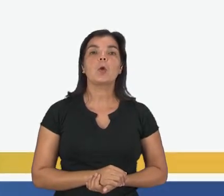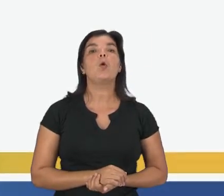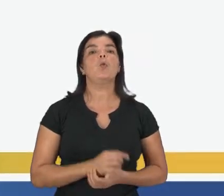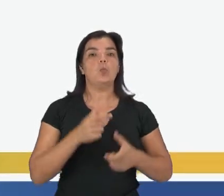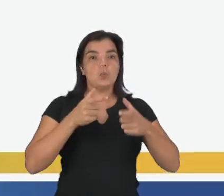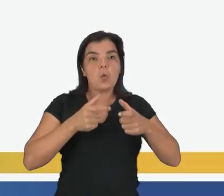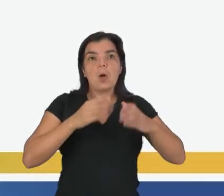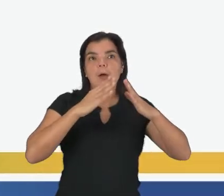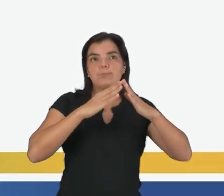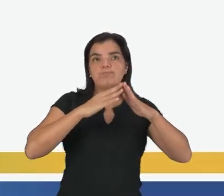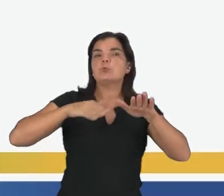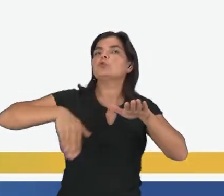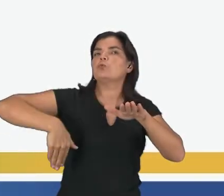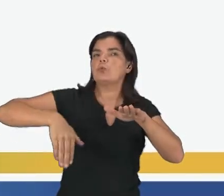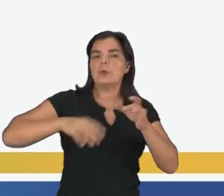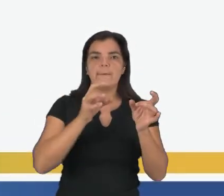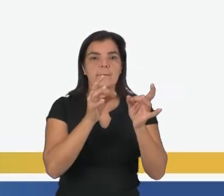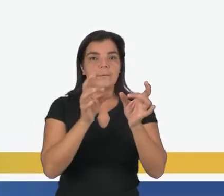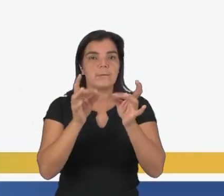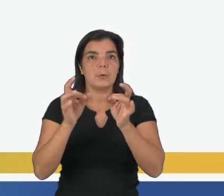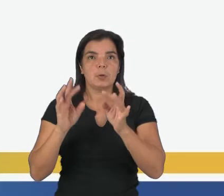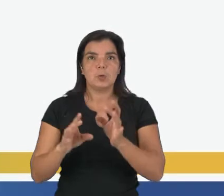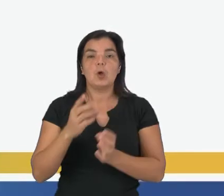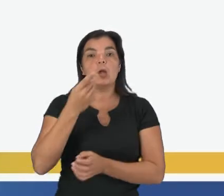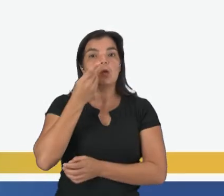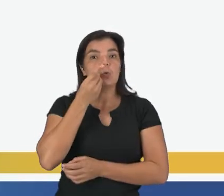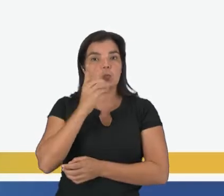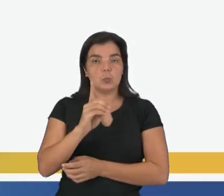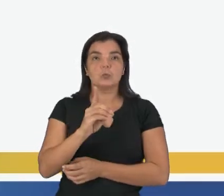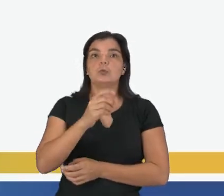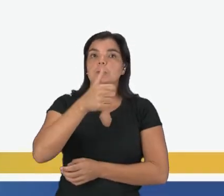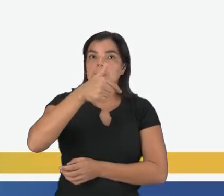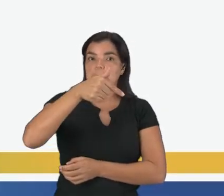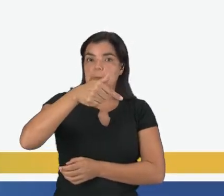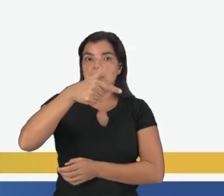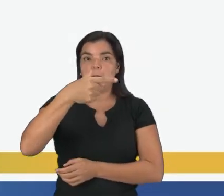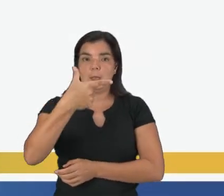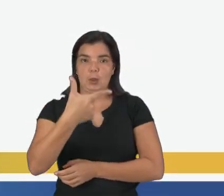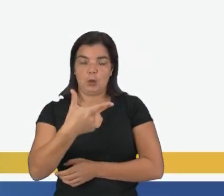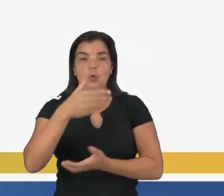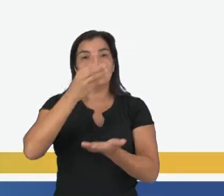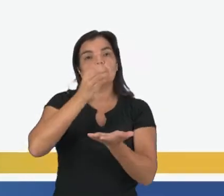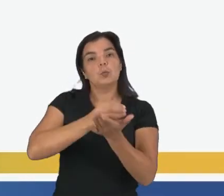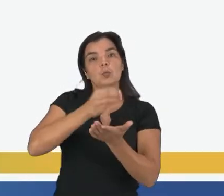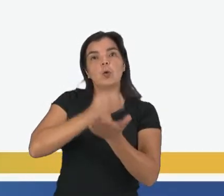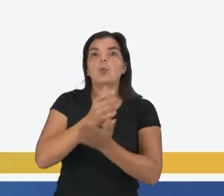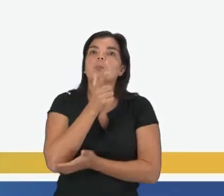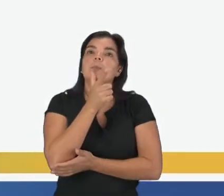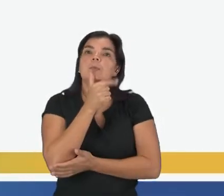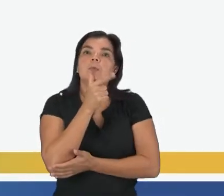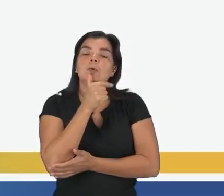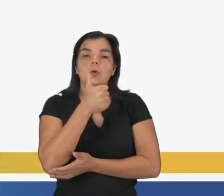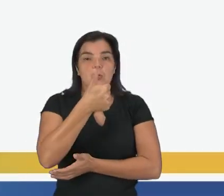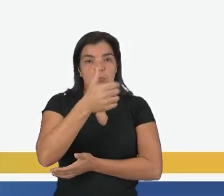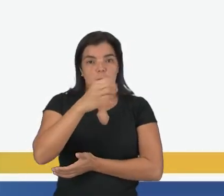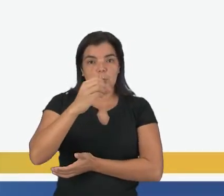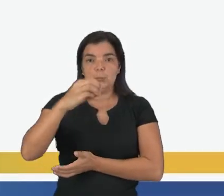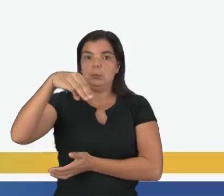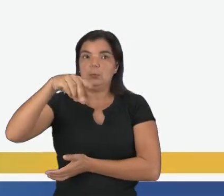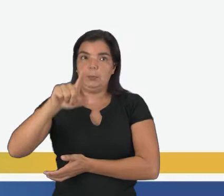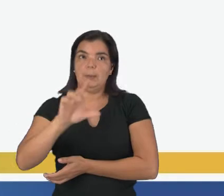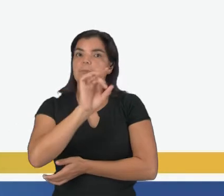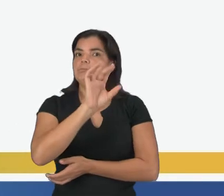Um quiosque de praia vendeu em um dia 72 copos de água mineral com 100 ml